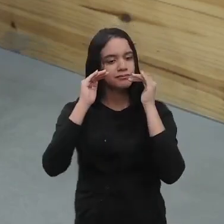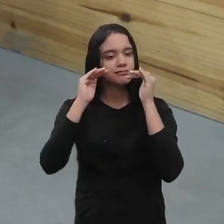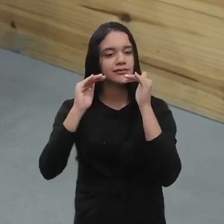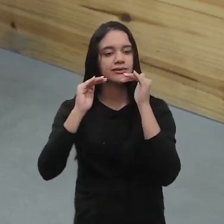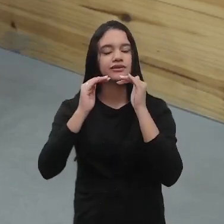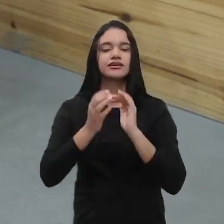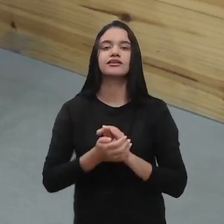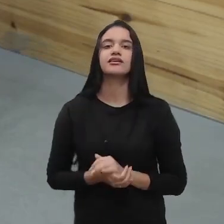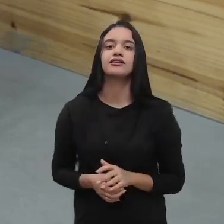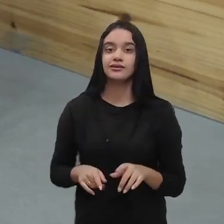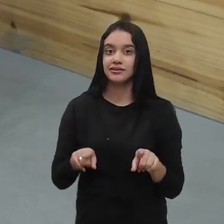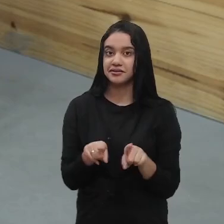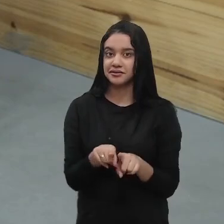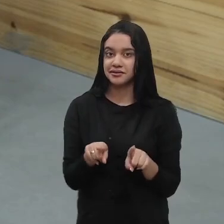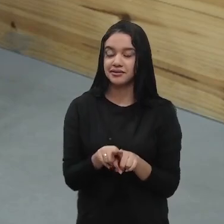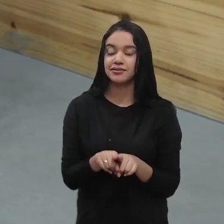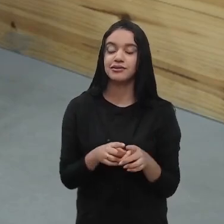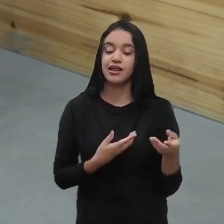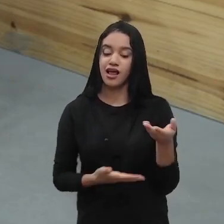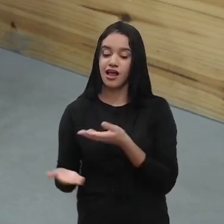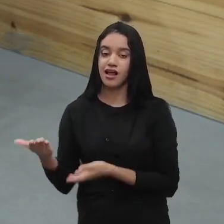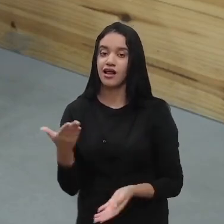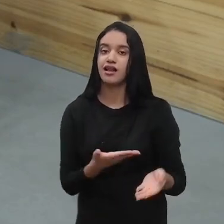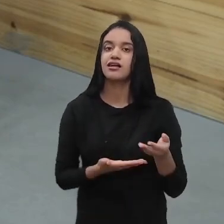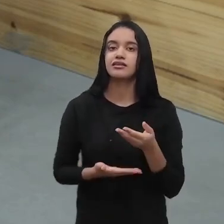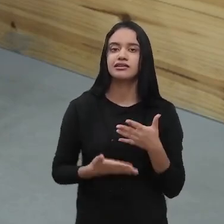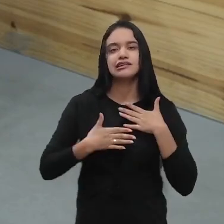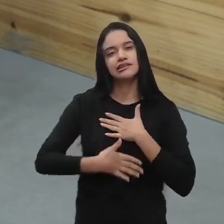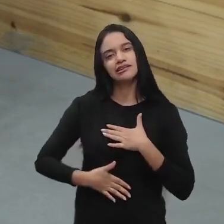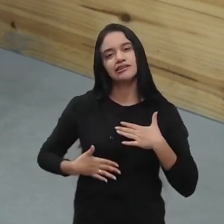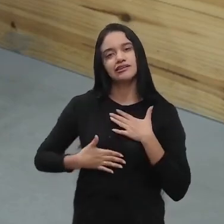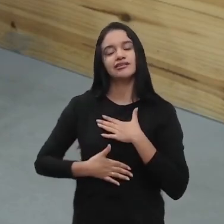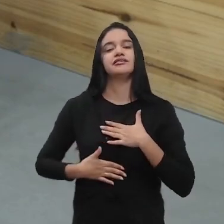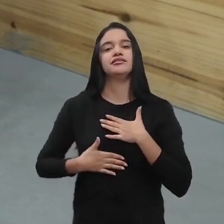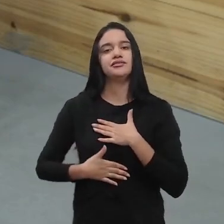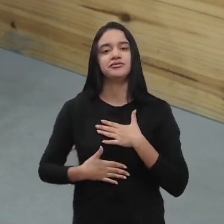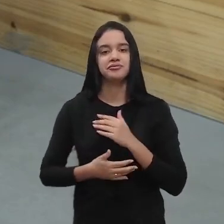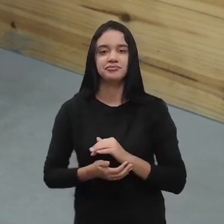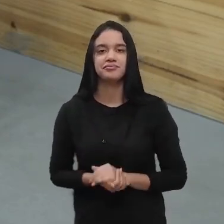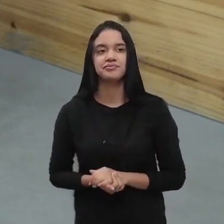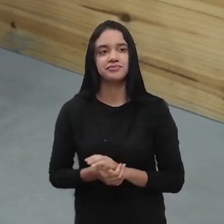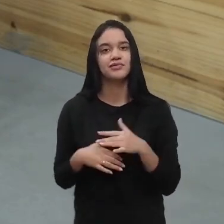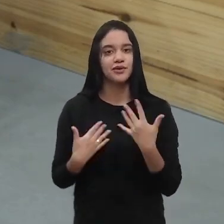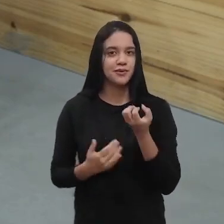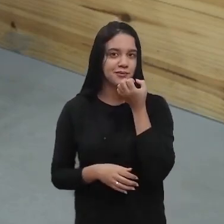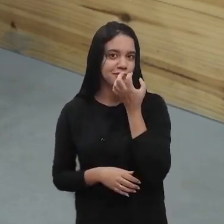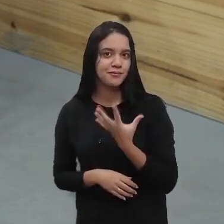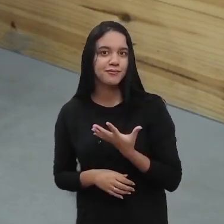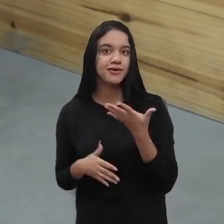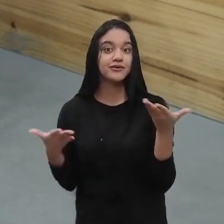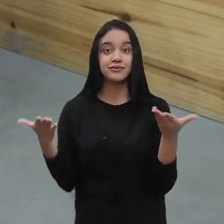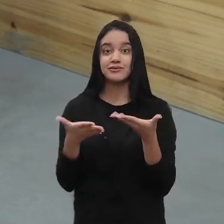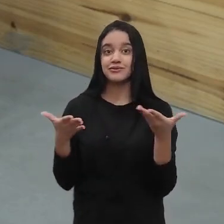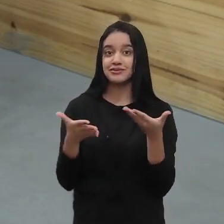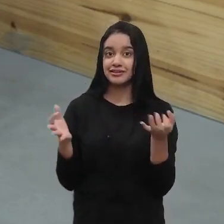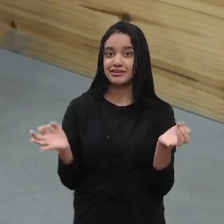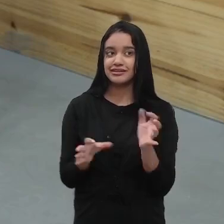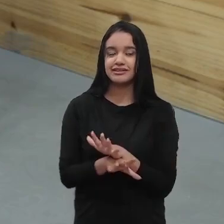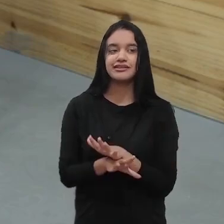contribuir muito também, né? Porque está relacionado à satisfação e bem-estar do trabalhador. Muito bem, então vamos encerrar hoje